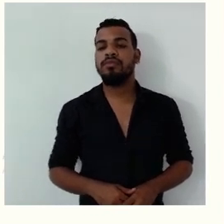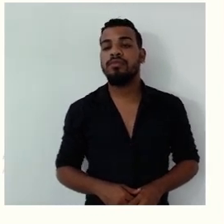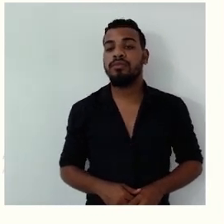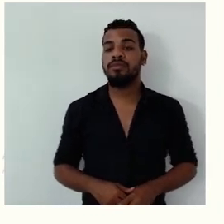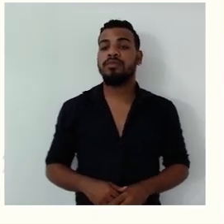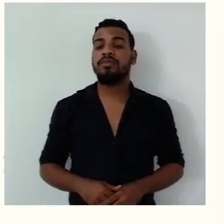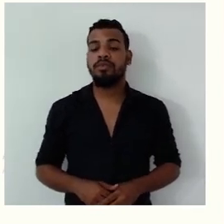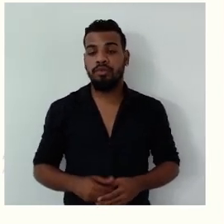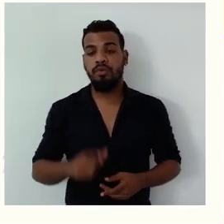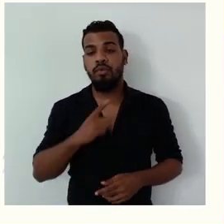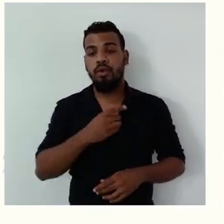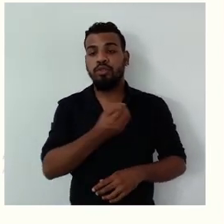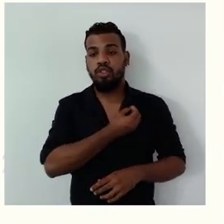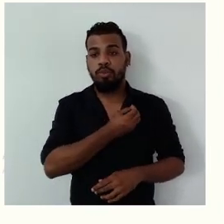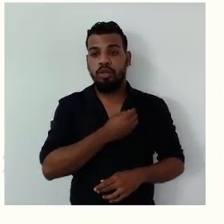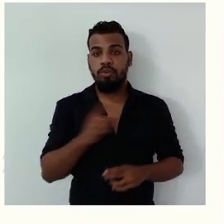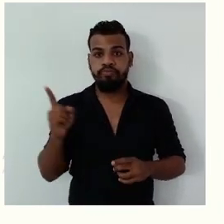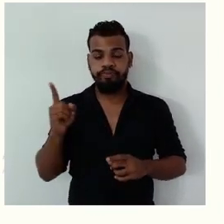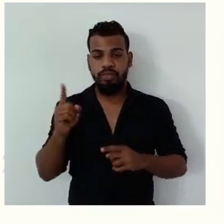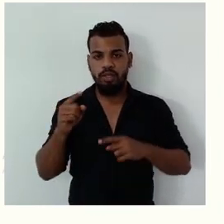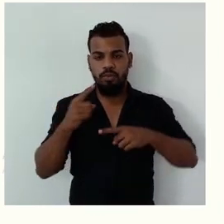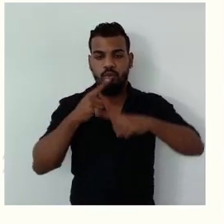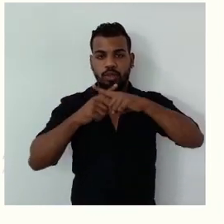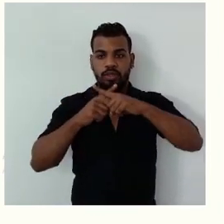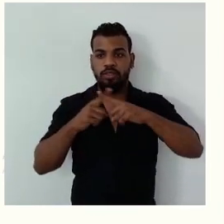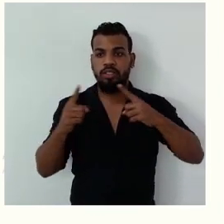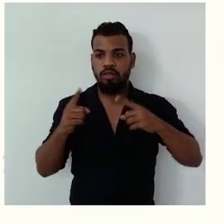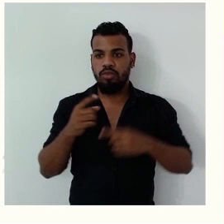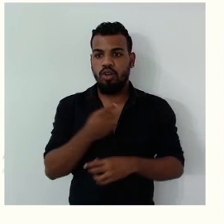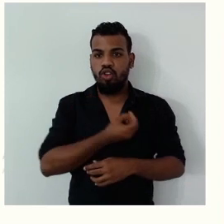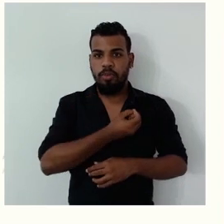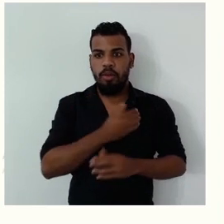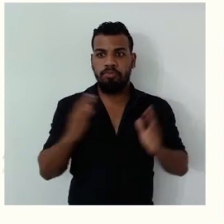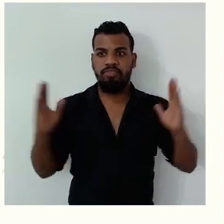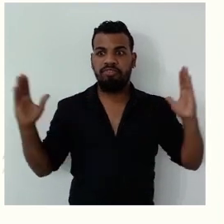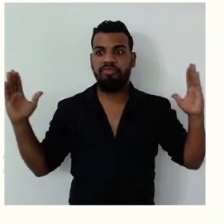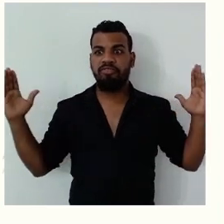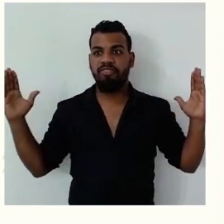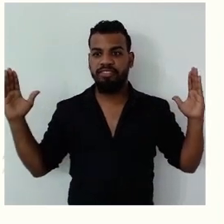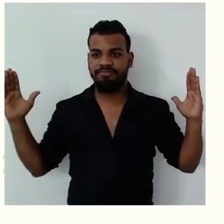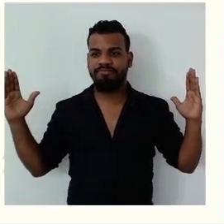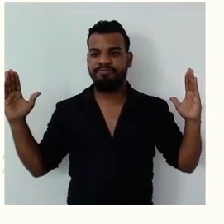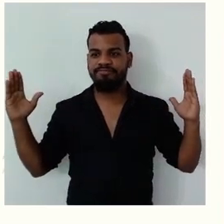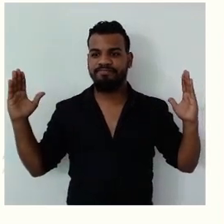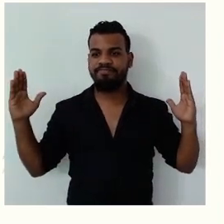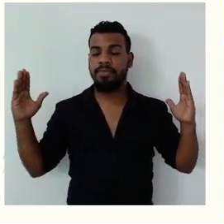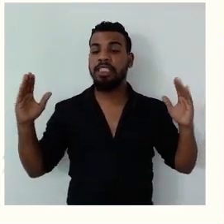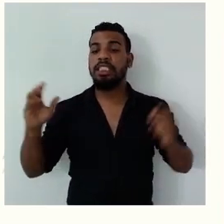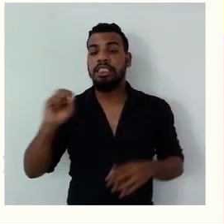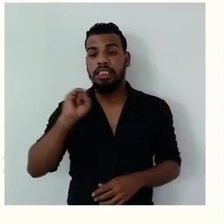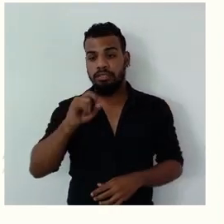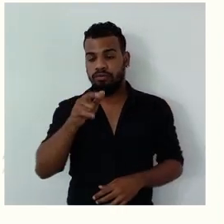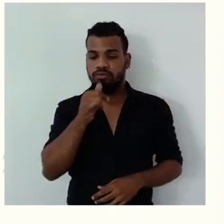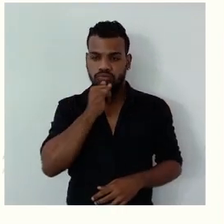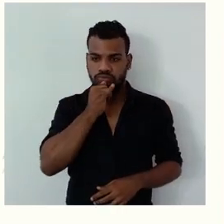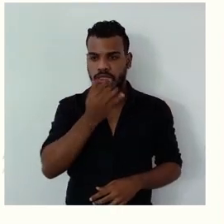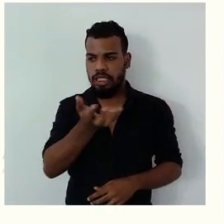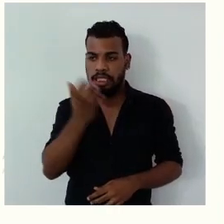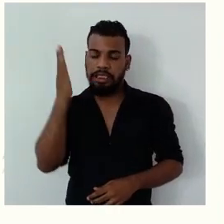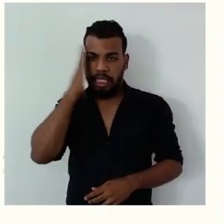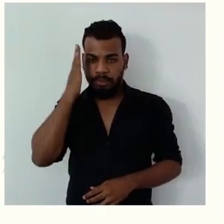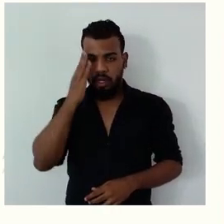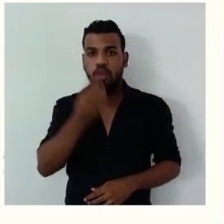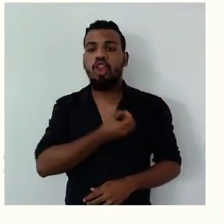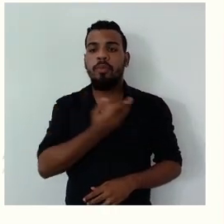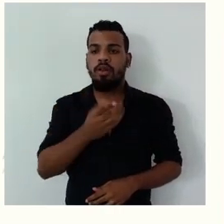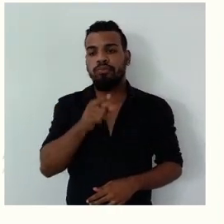bater esse número bem grande aí com vírgula. Então, divide por 100. Se você quiser saber que número é esse, anda